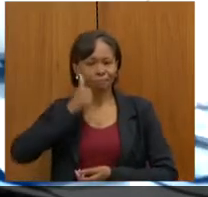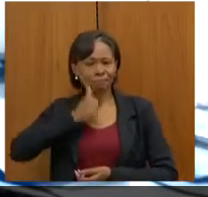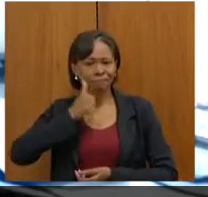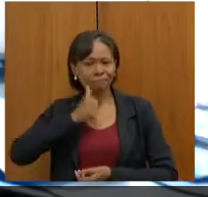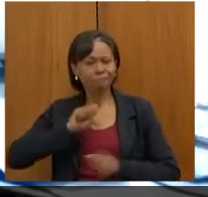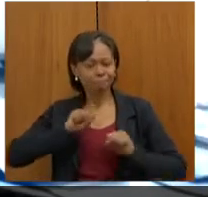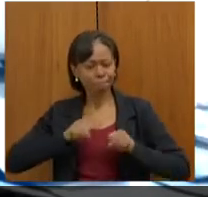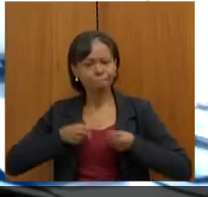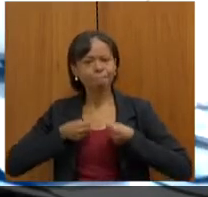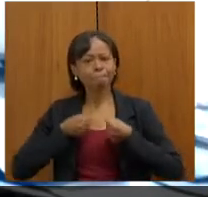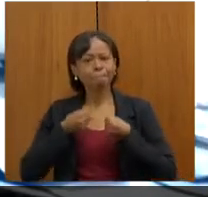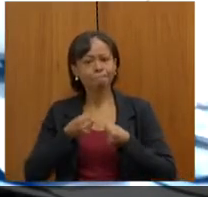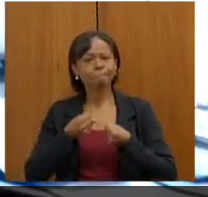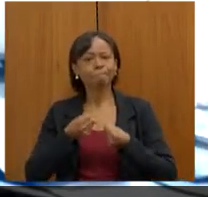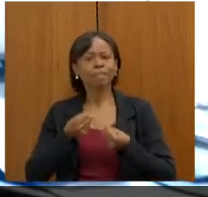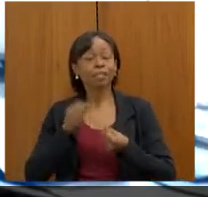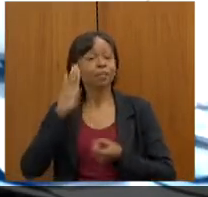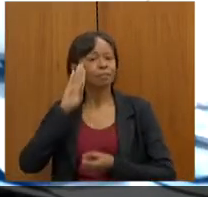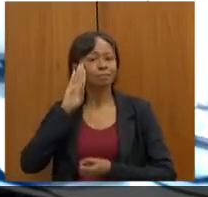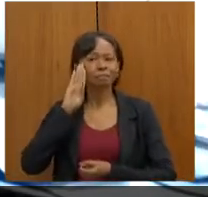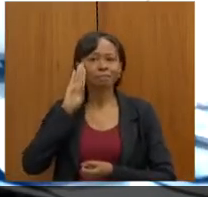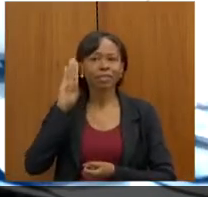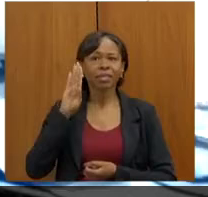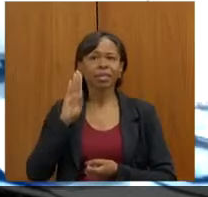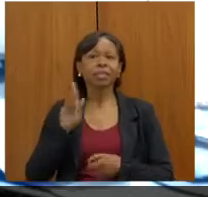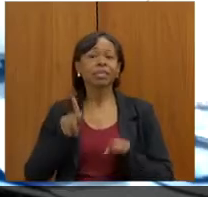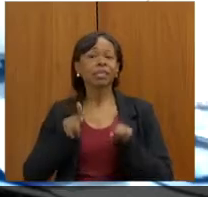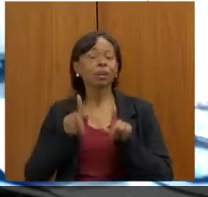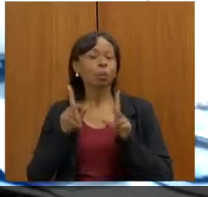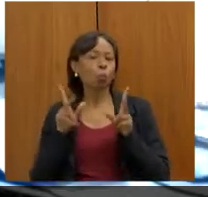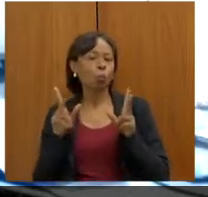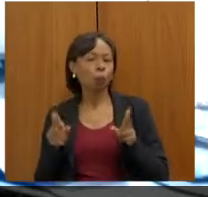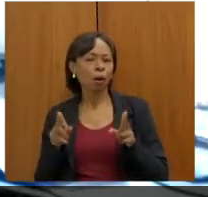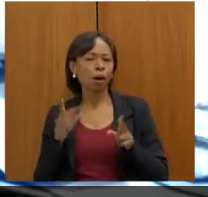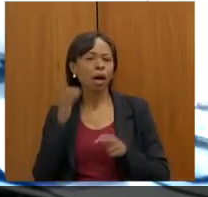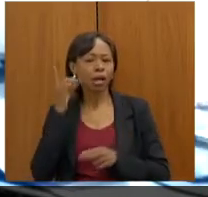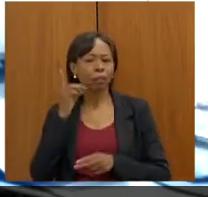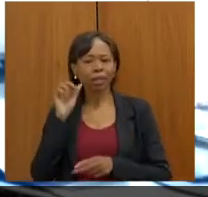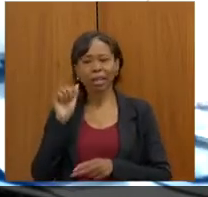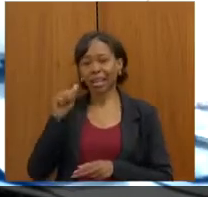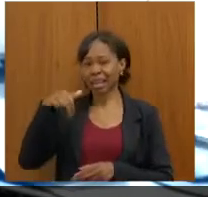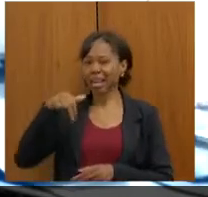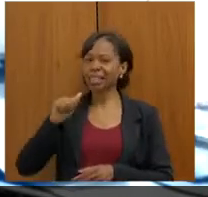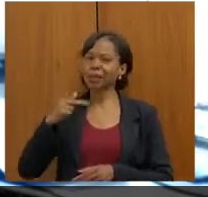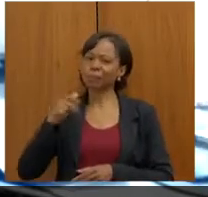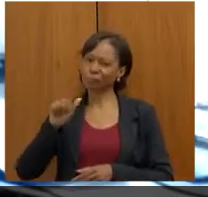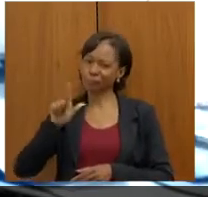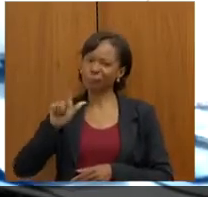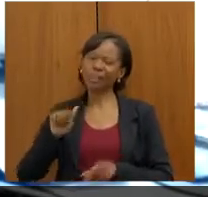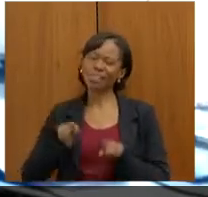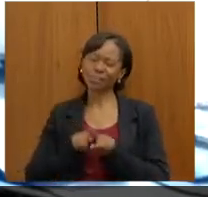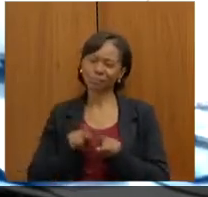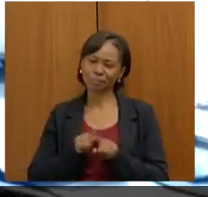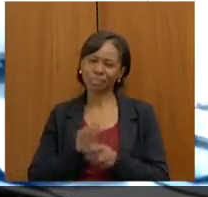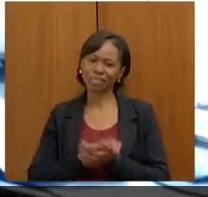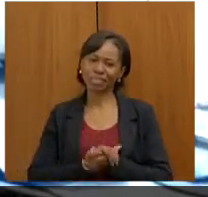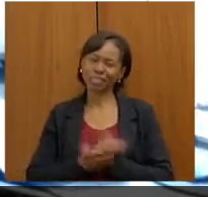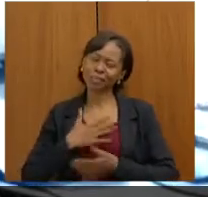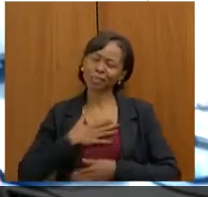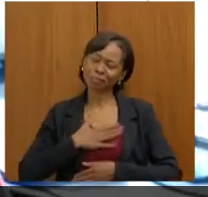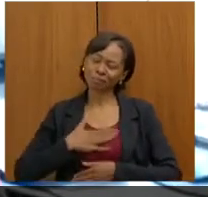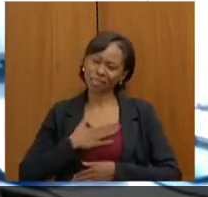esses tratamentos como tempo centrais assim como adaptar lá na parada na Paula Sofia então é um cargo de uma honra tá aqui